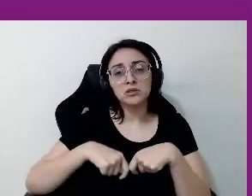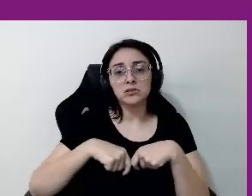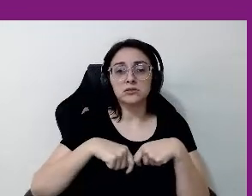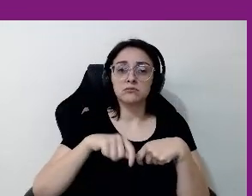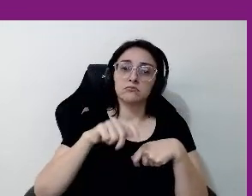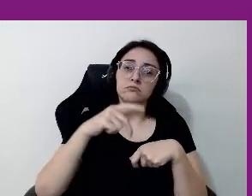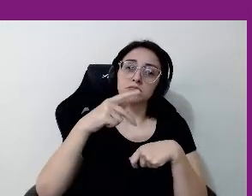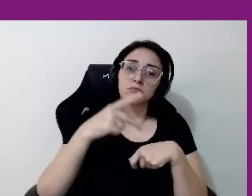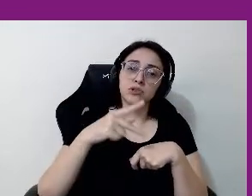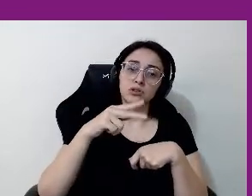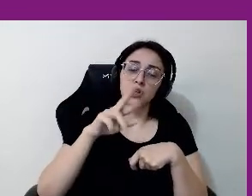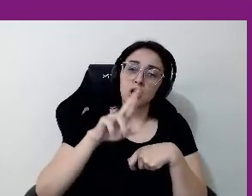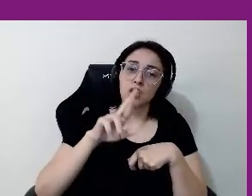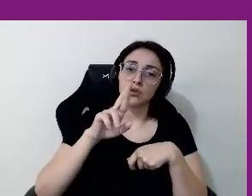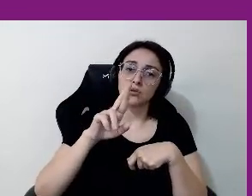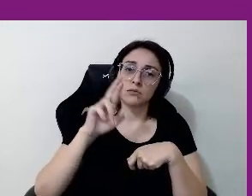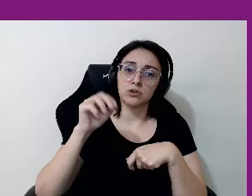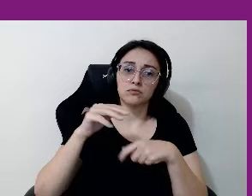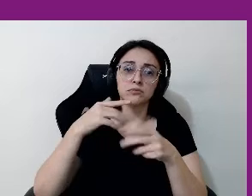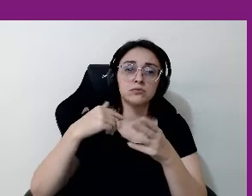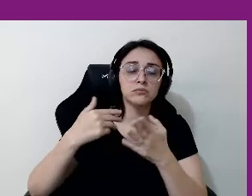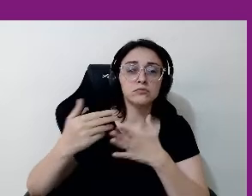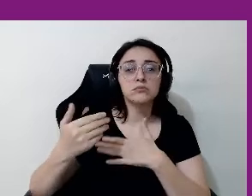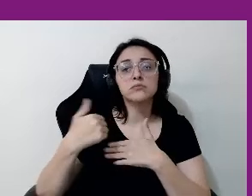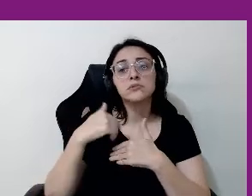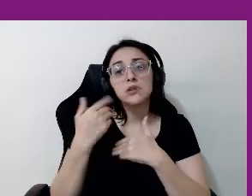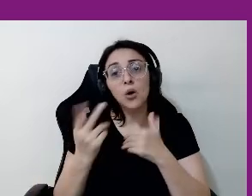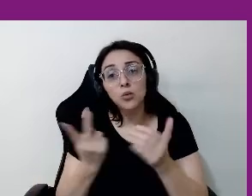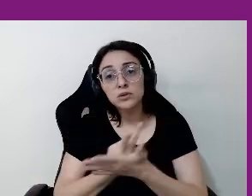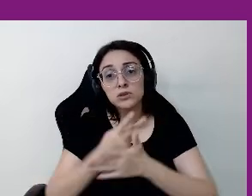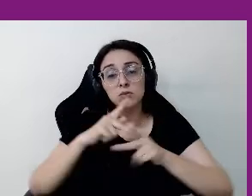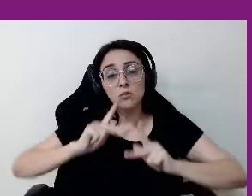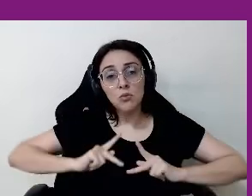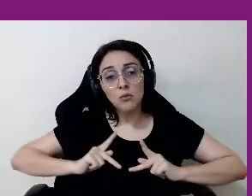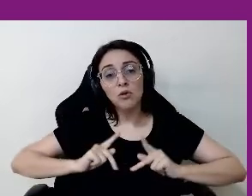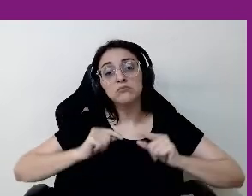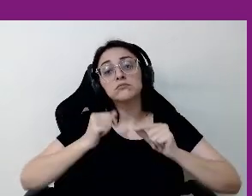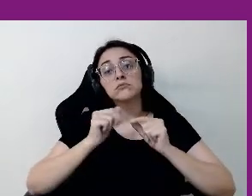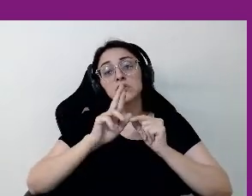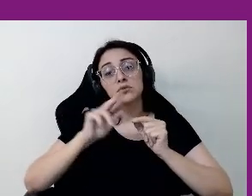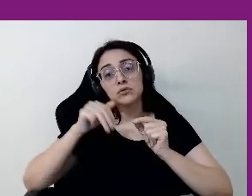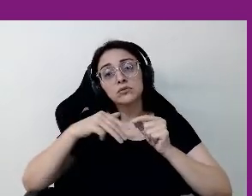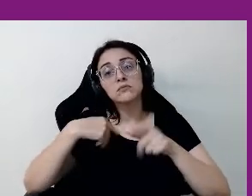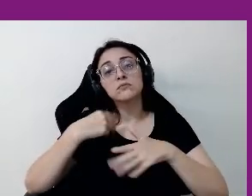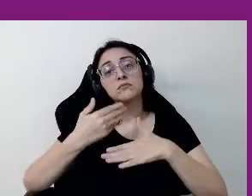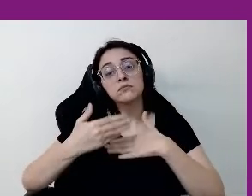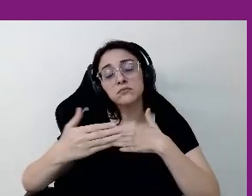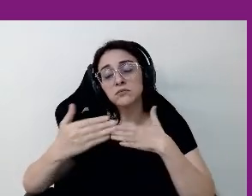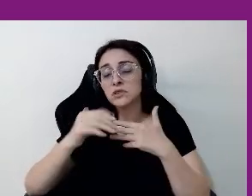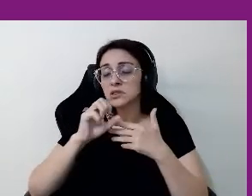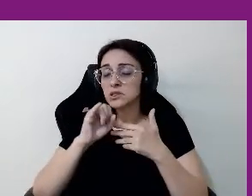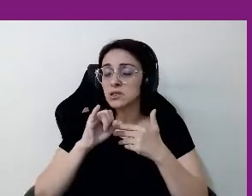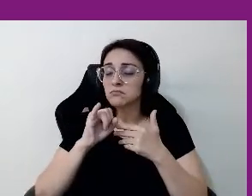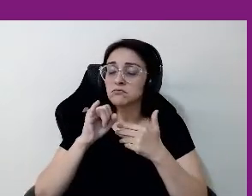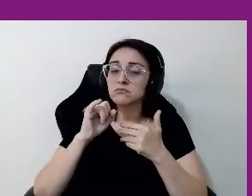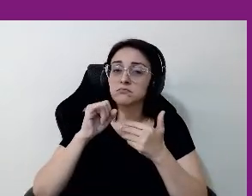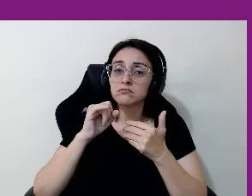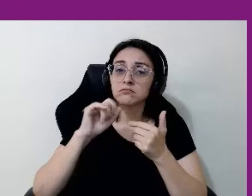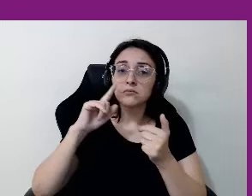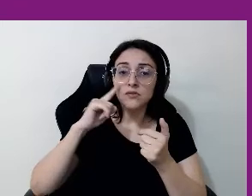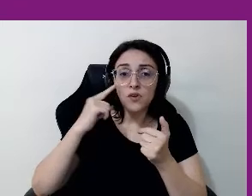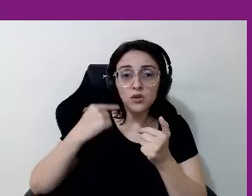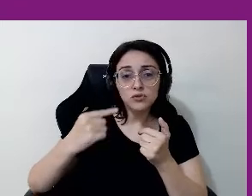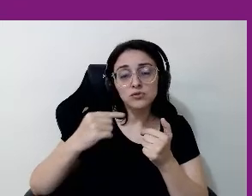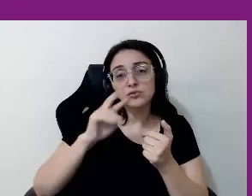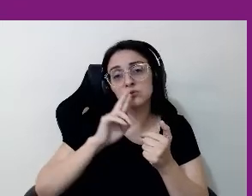não sabe o que vai acontecer com o pulmão, com o recrutamento, se você não recrutá-lo e ver o resultado para